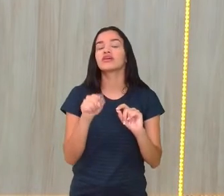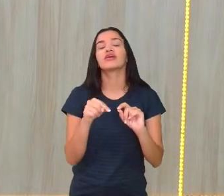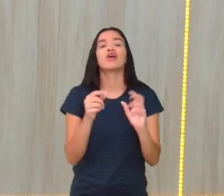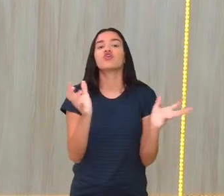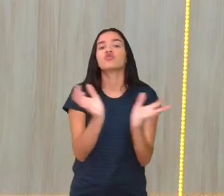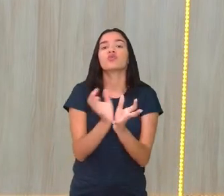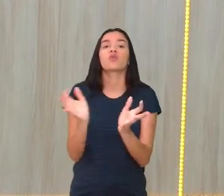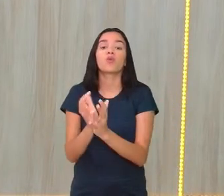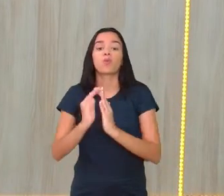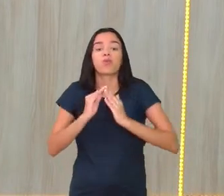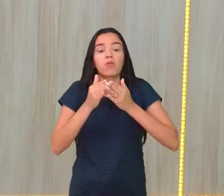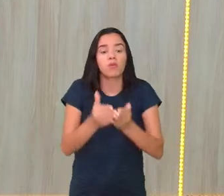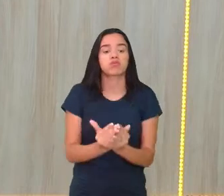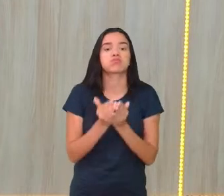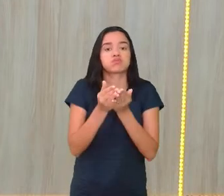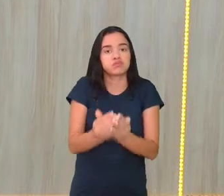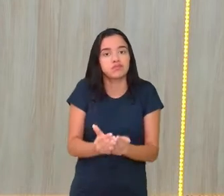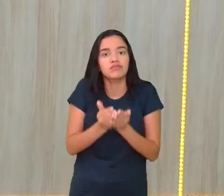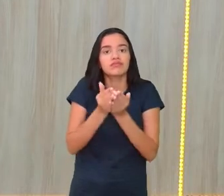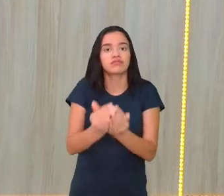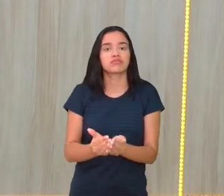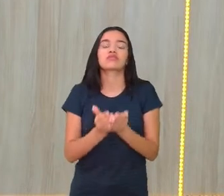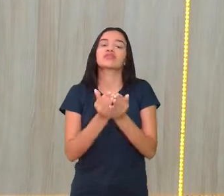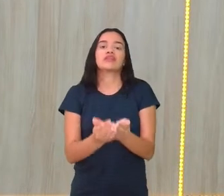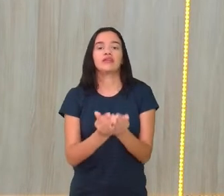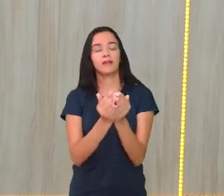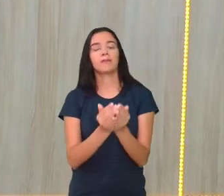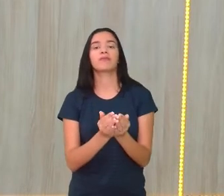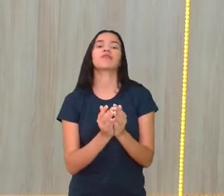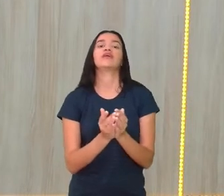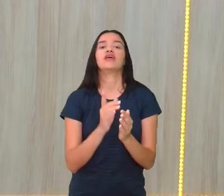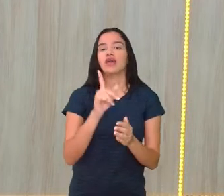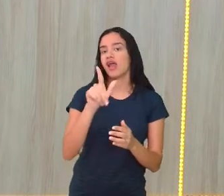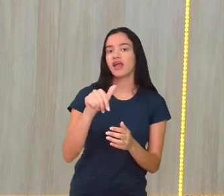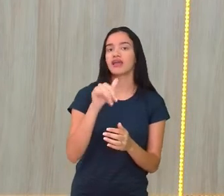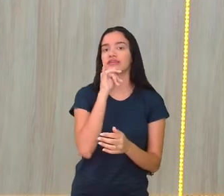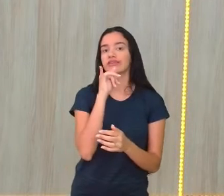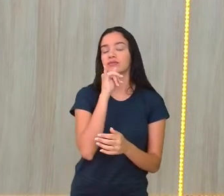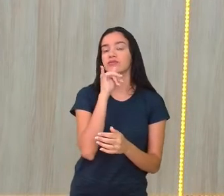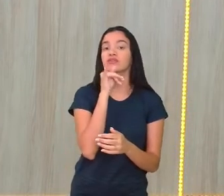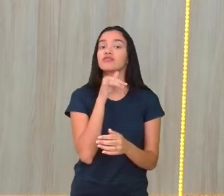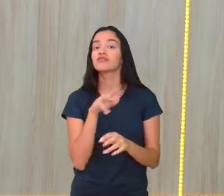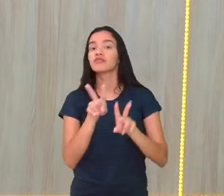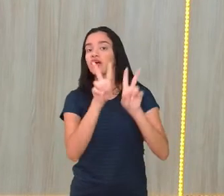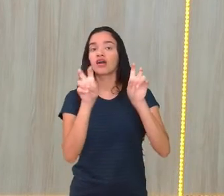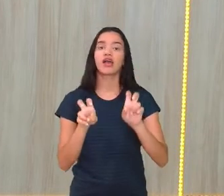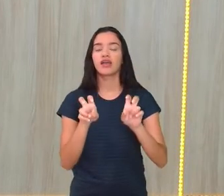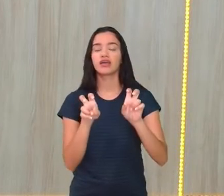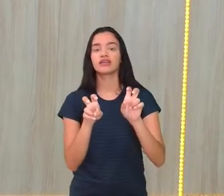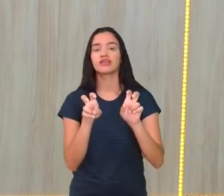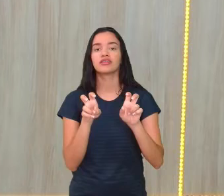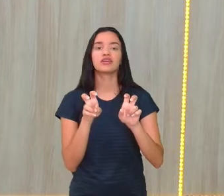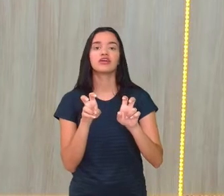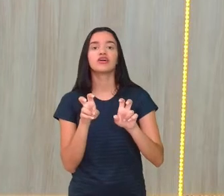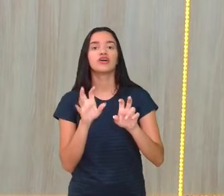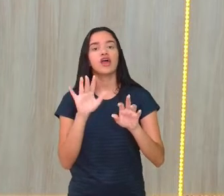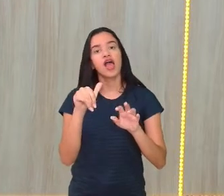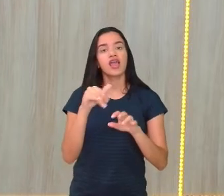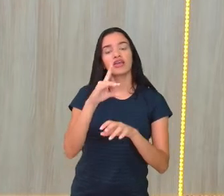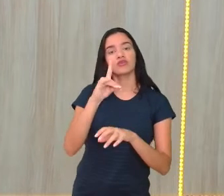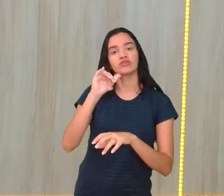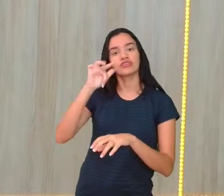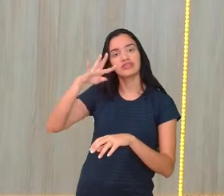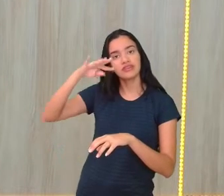elite marítima, né? Essa elite marítima que vai definir, né, os ditames,